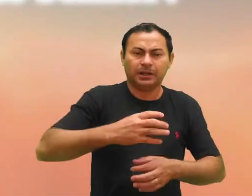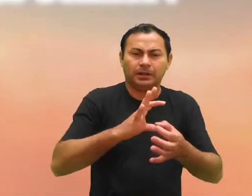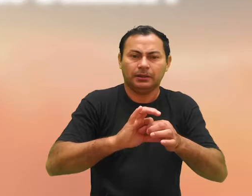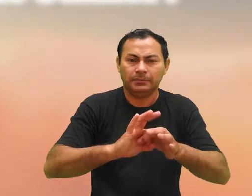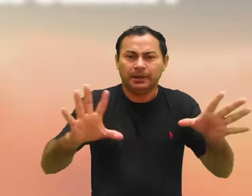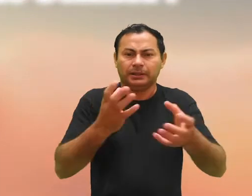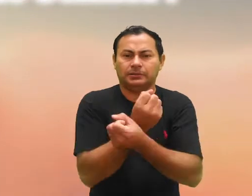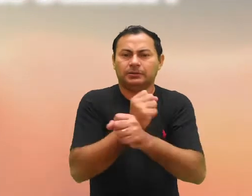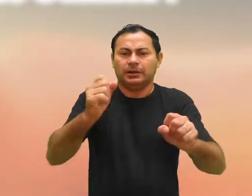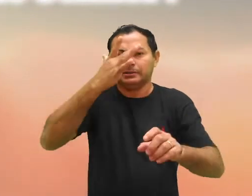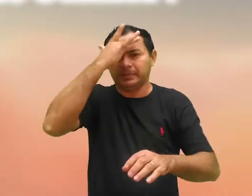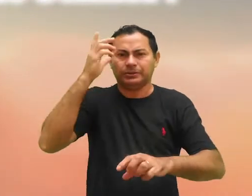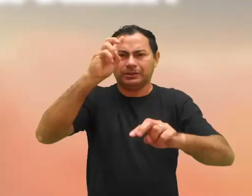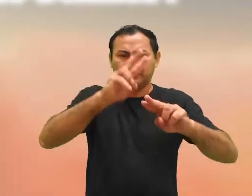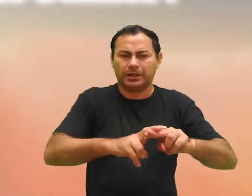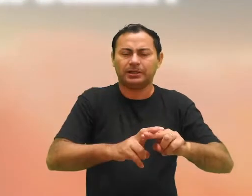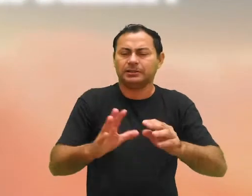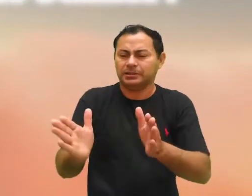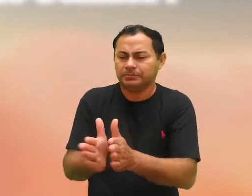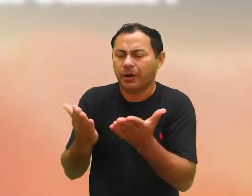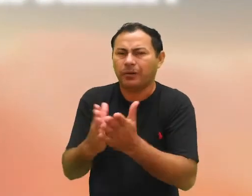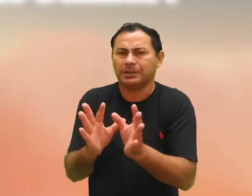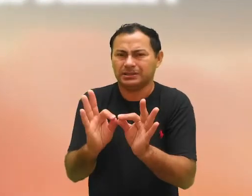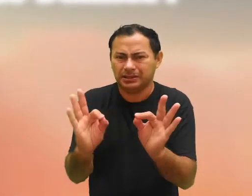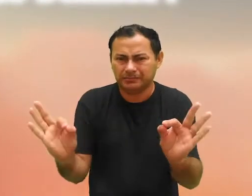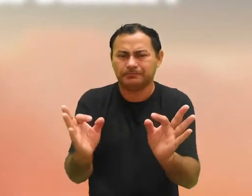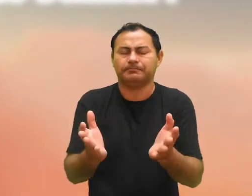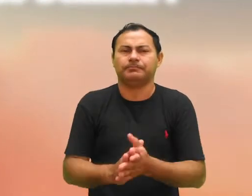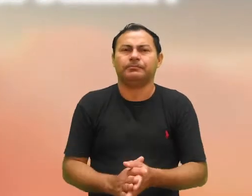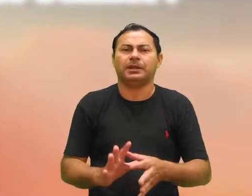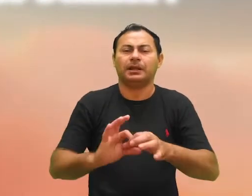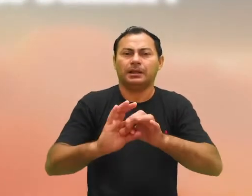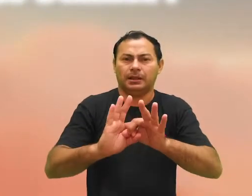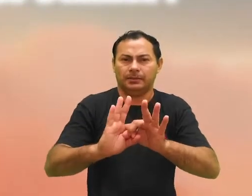proclamar liberdade aos presos e pobres.